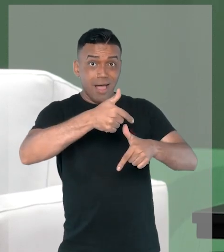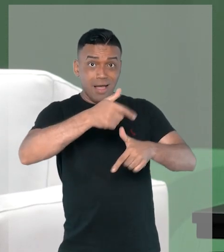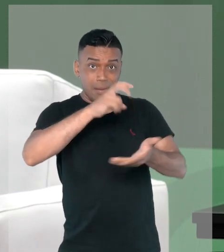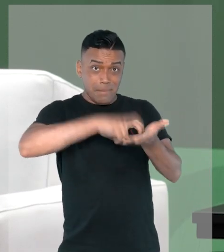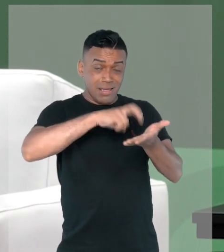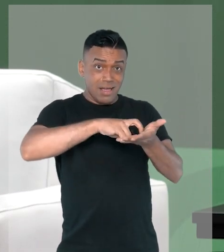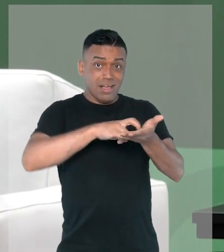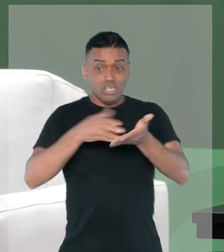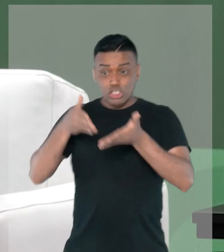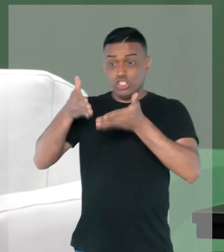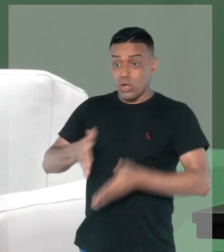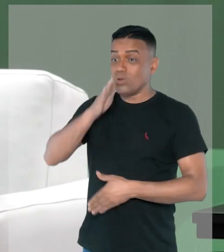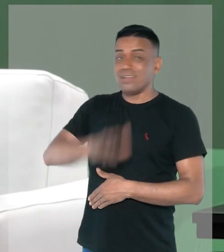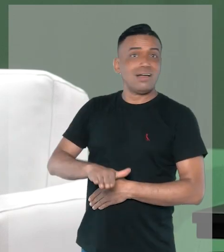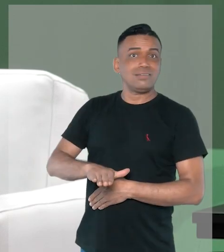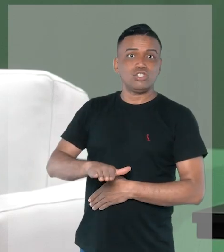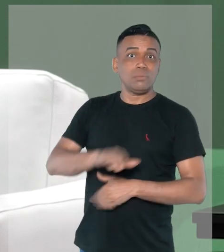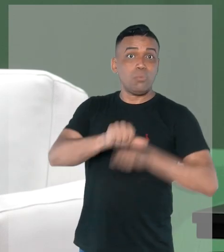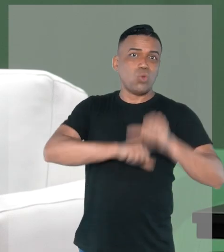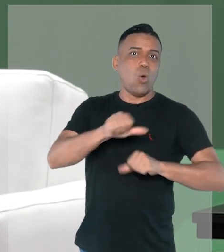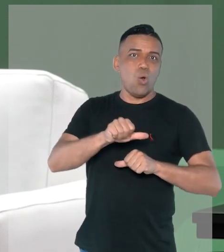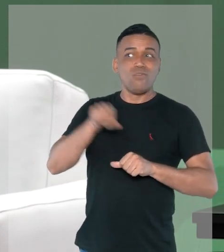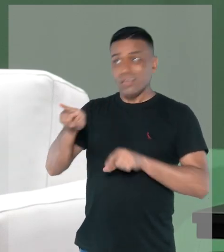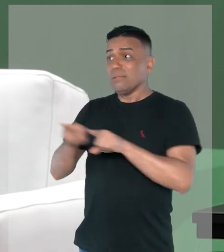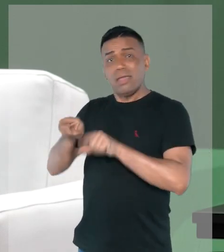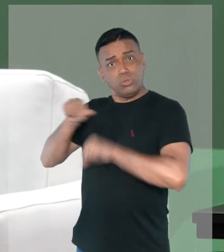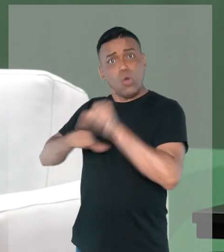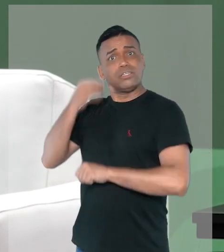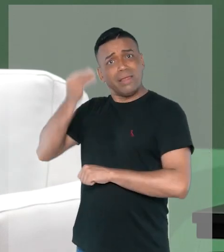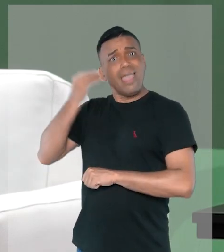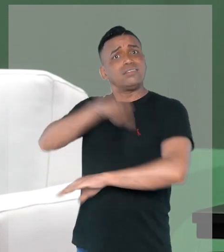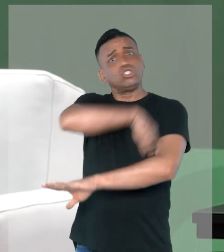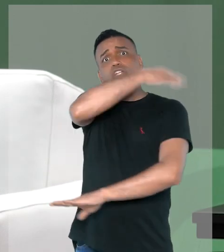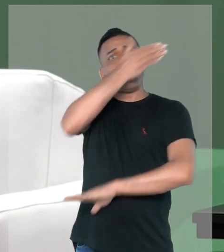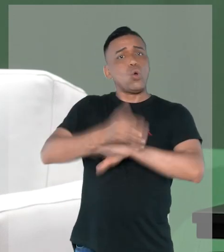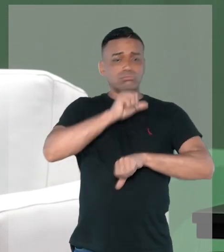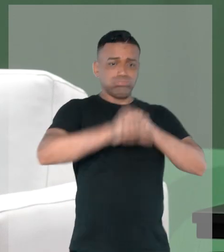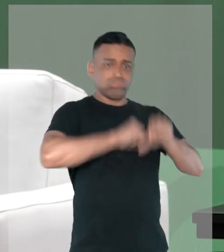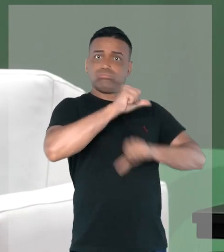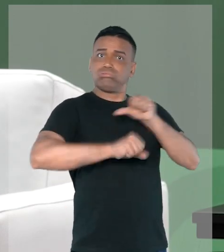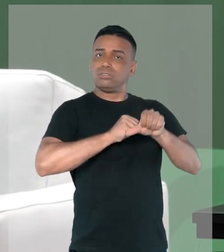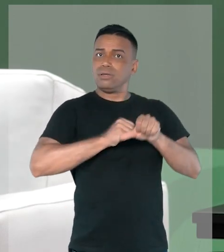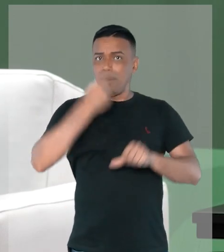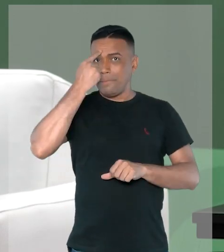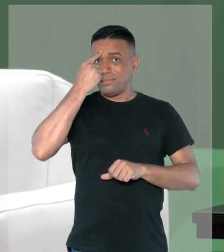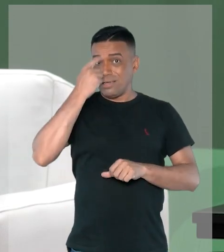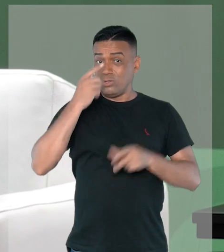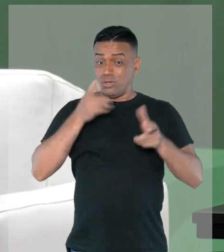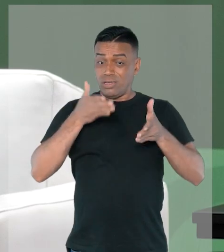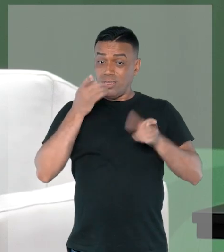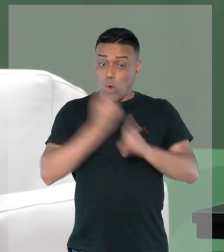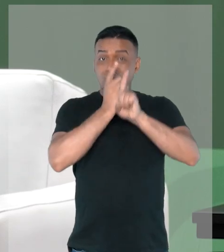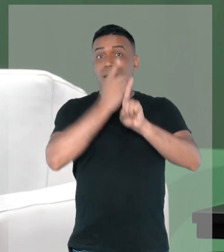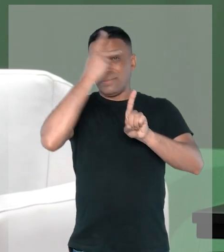tarde. Ele passou, e você também não é a mesma. Passaram por experiências durante o dia, e não fique pensando que vai encontrar a mesma pessoa porque